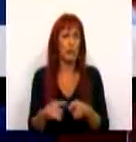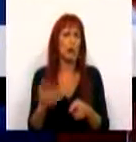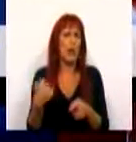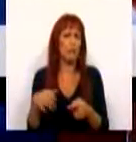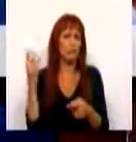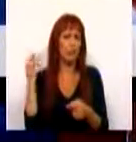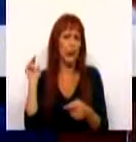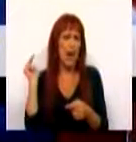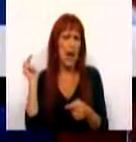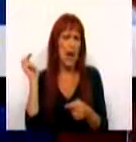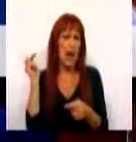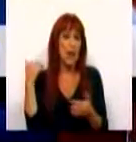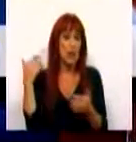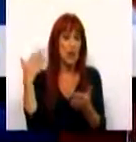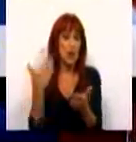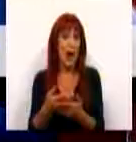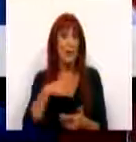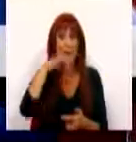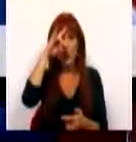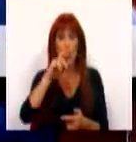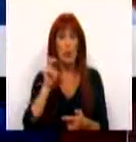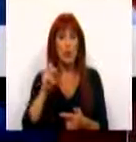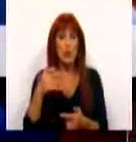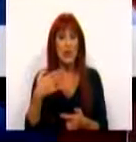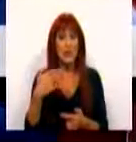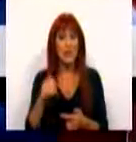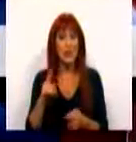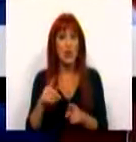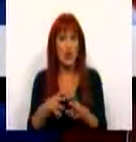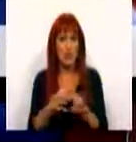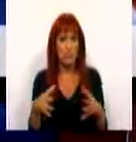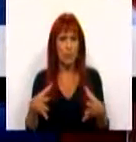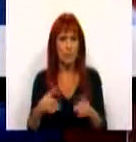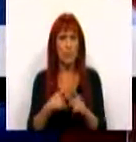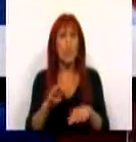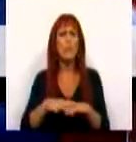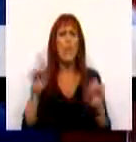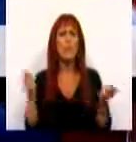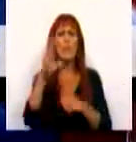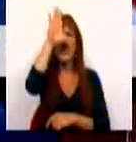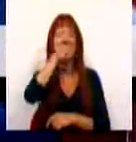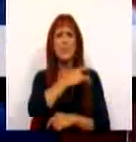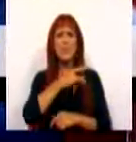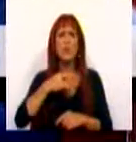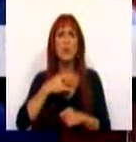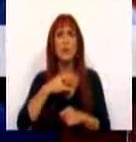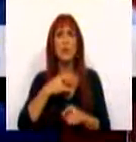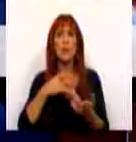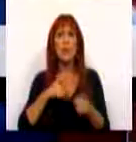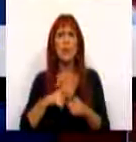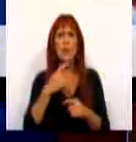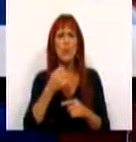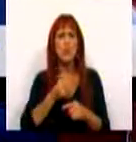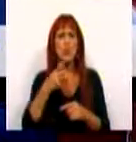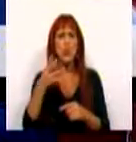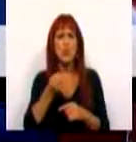de há longos anos, mas que recordo que na década de 70 realmente houve uma campanha do Ministério da Saúde em que muitos